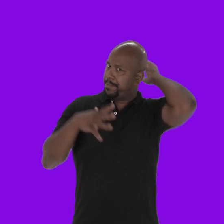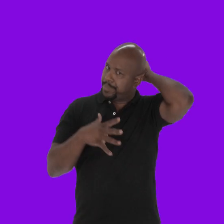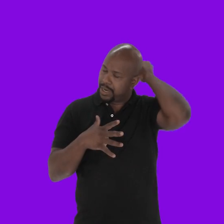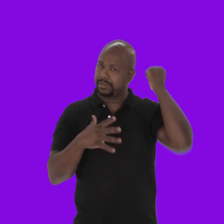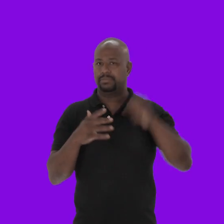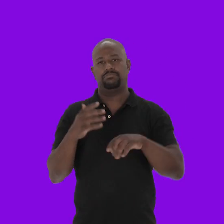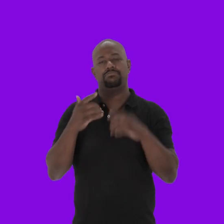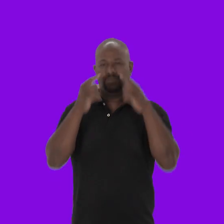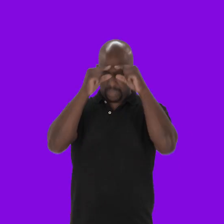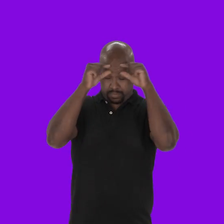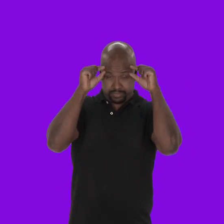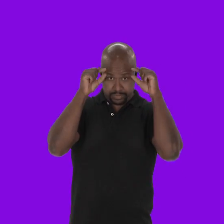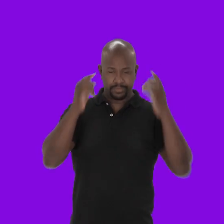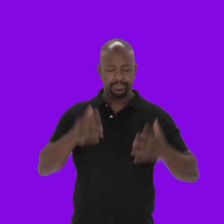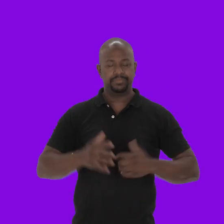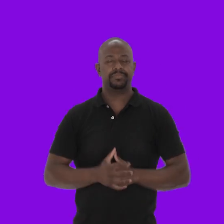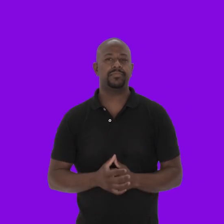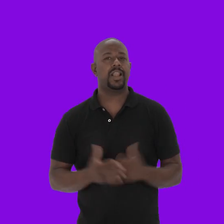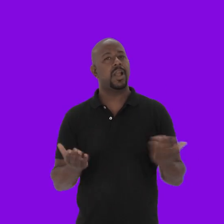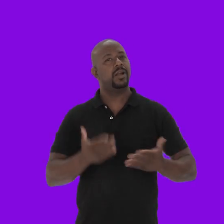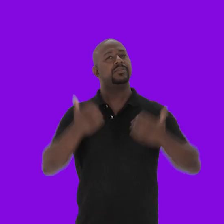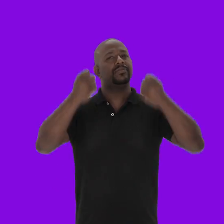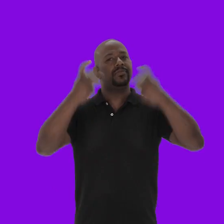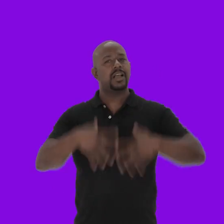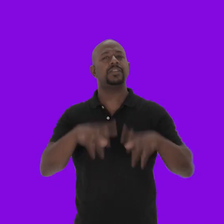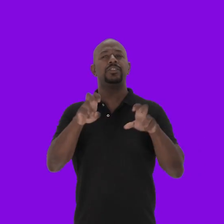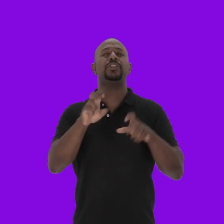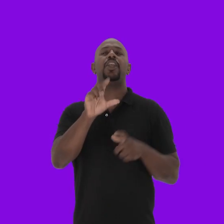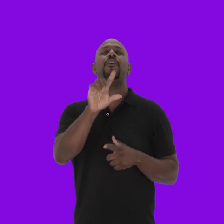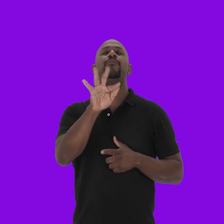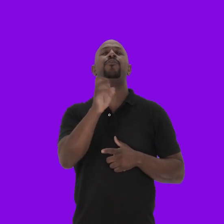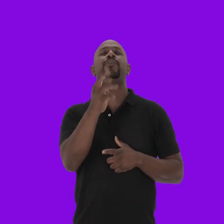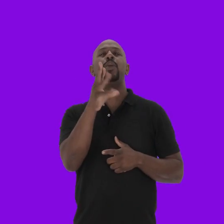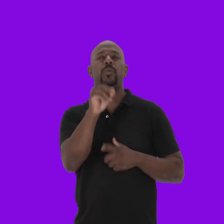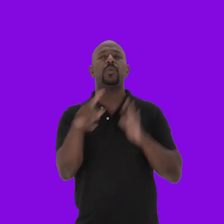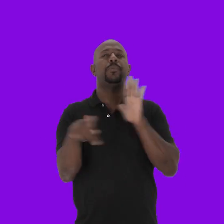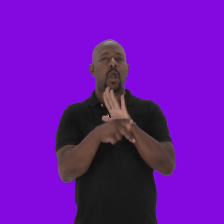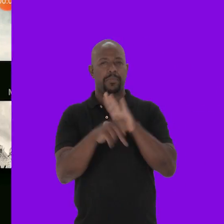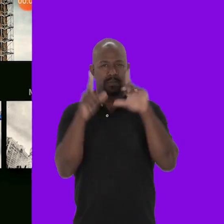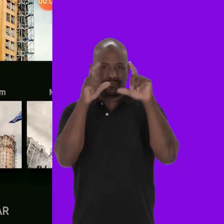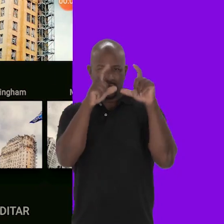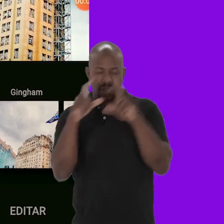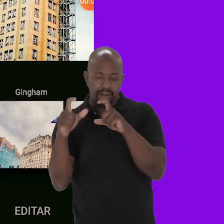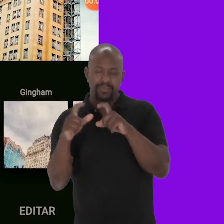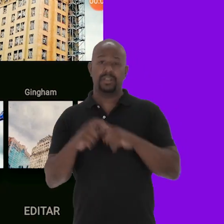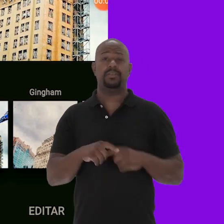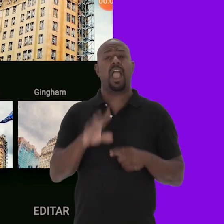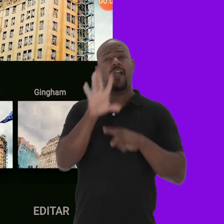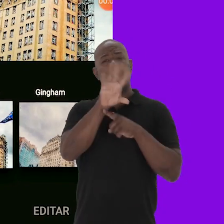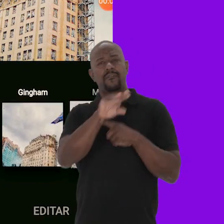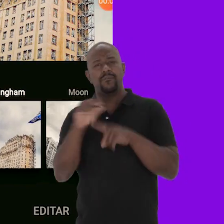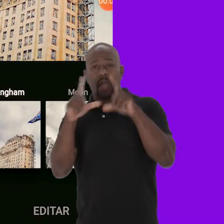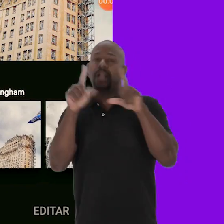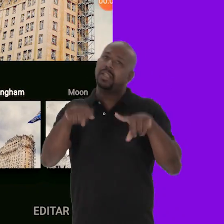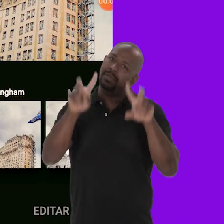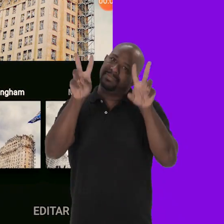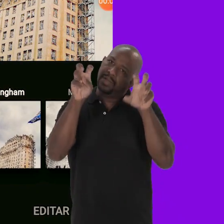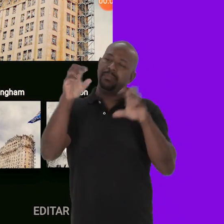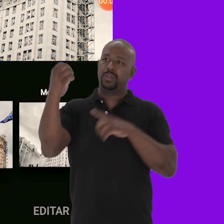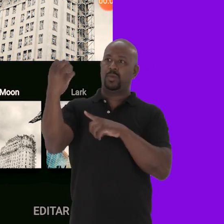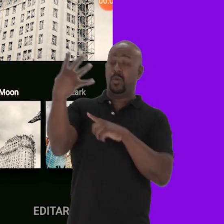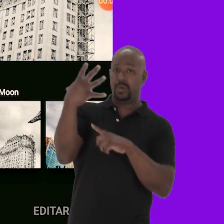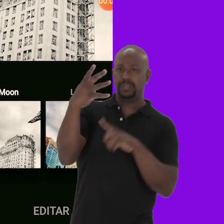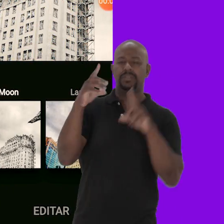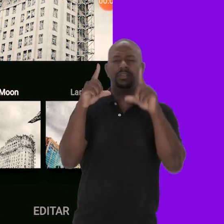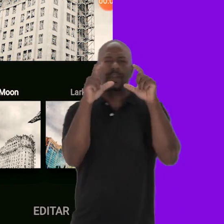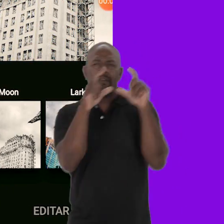e sobrancelhas grossas. E a gente vai falar aqui de filtros analógicos para fotografia. À direita, outra fotografia tela. É sobre luz. E